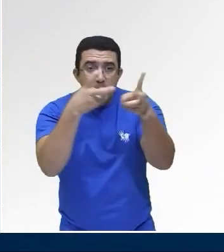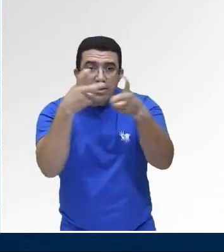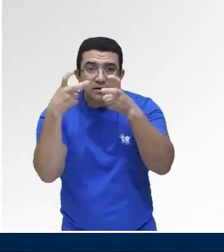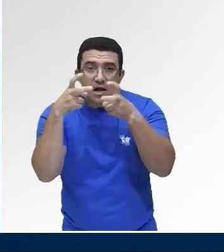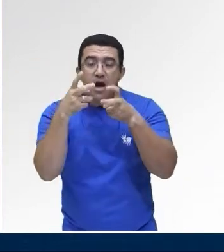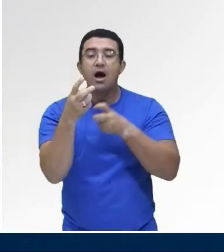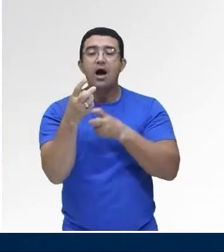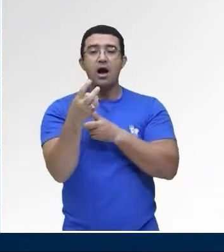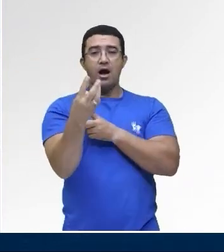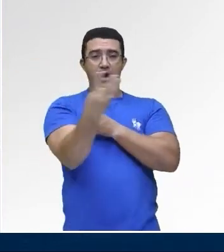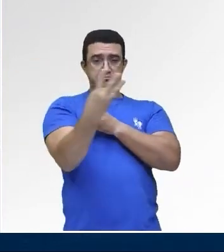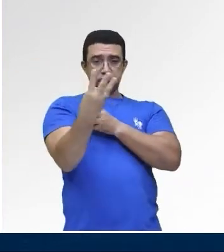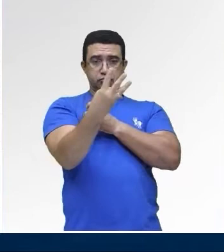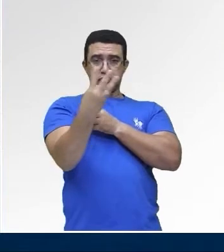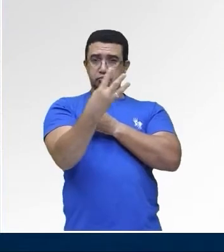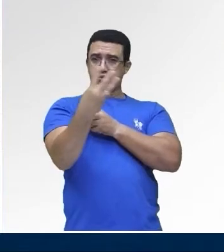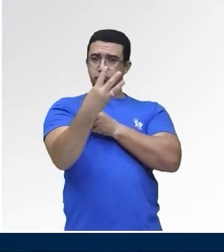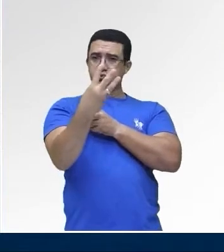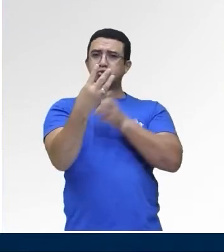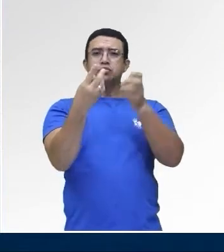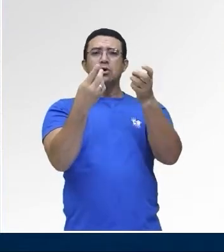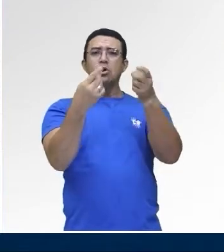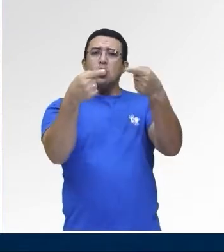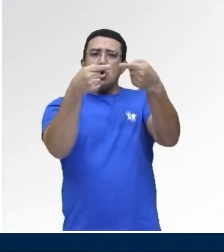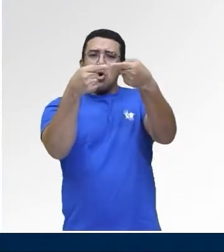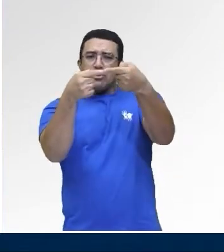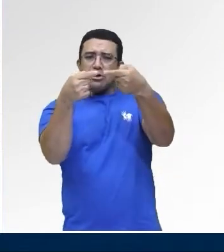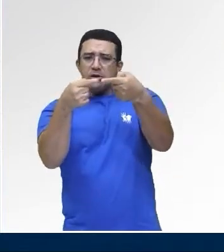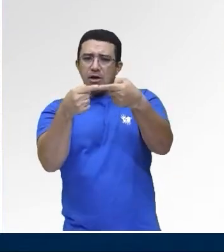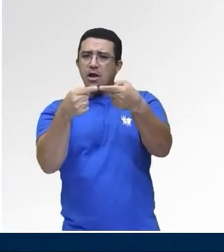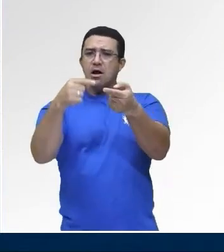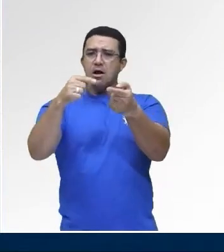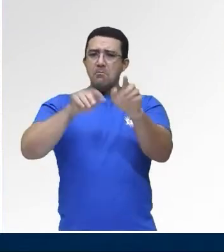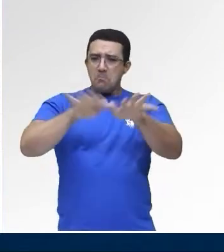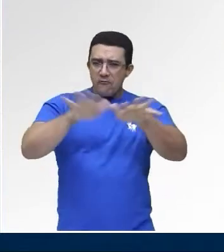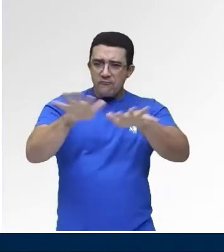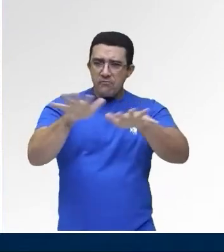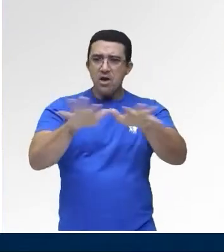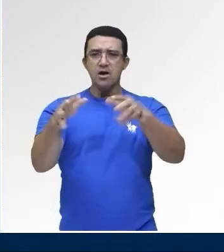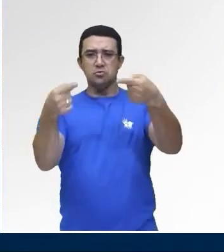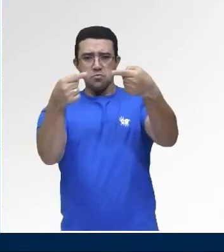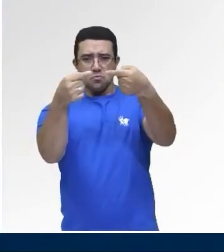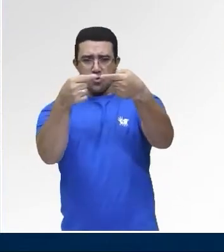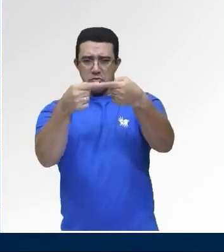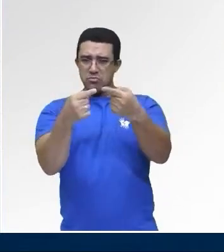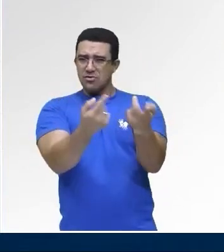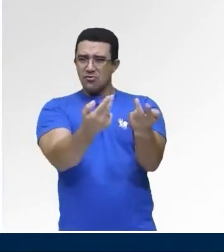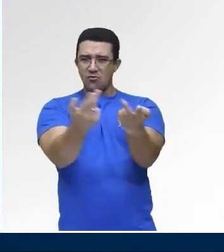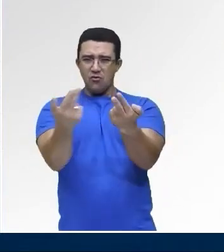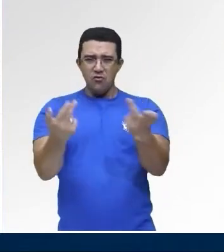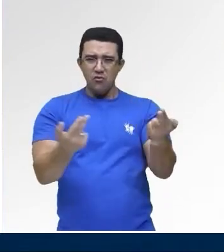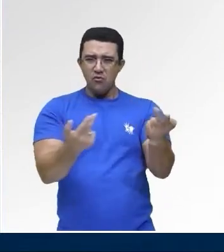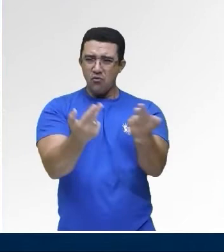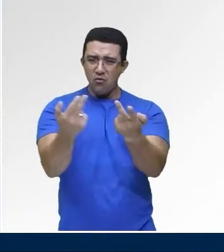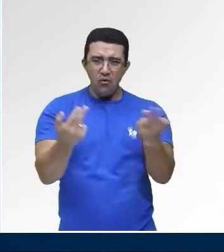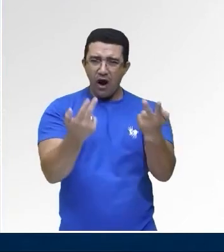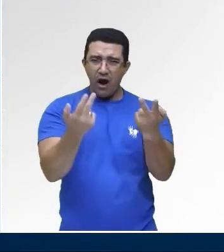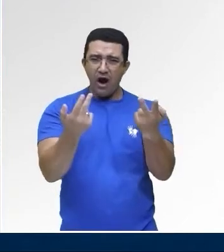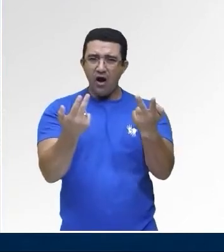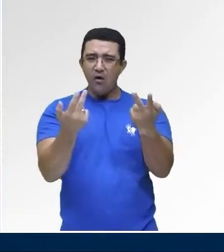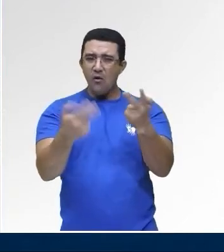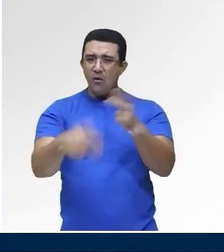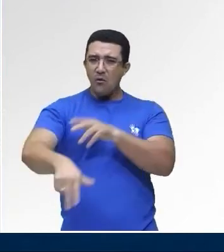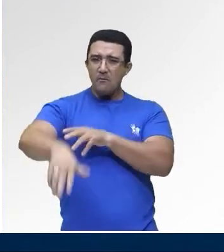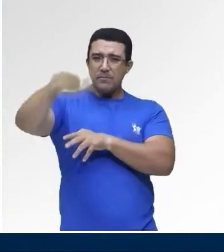que eles fazem, né? Os movimentos dos pés, né? Exatamente igual, não é? Aqui dos